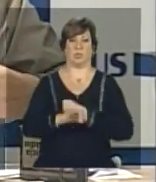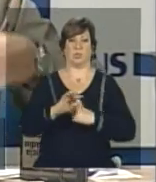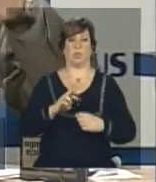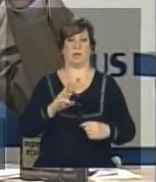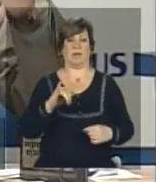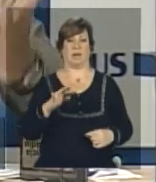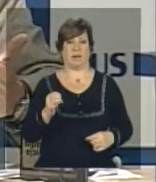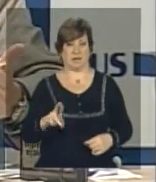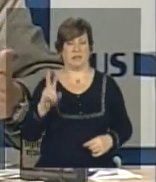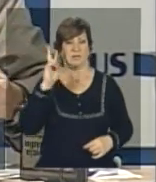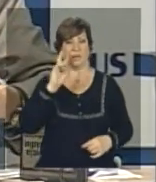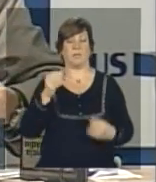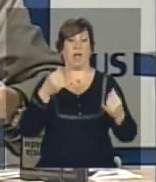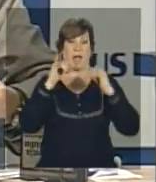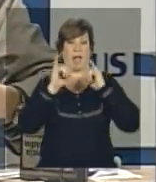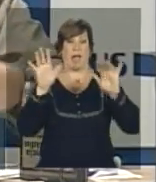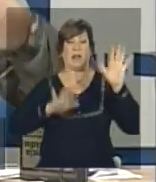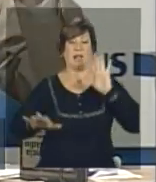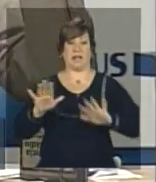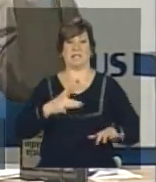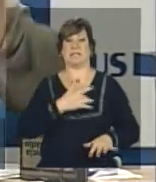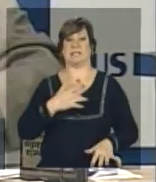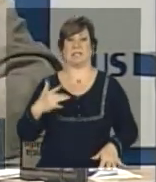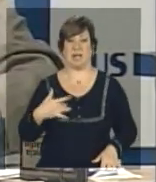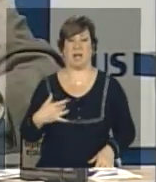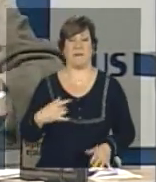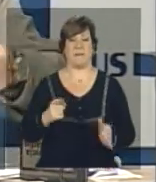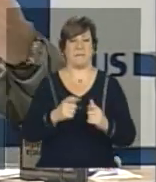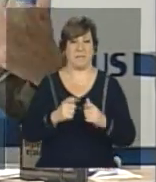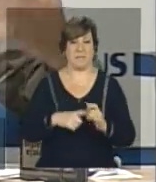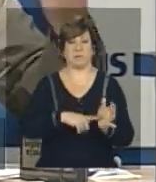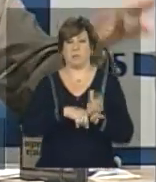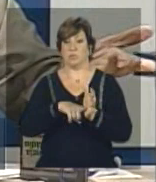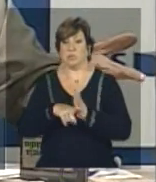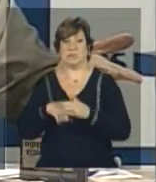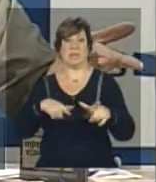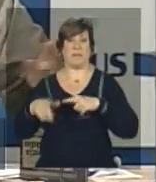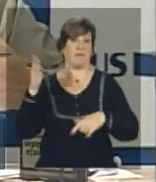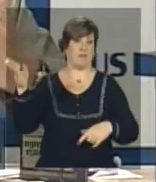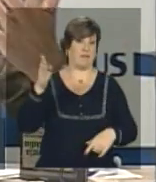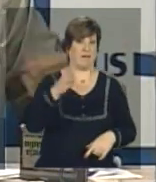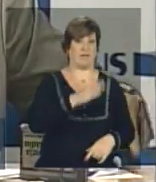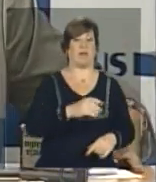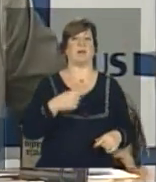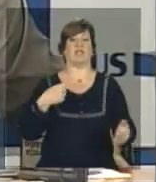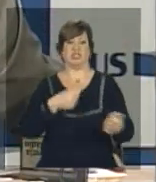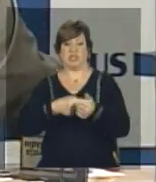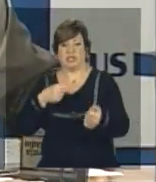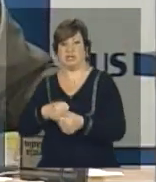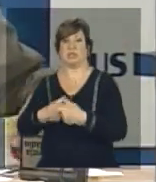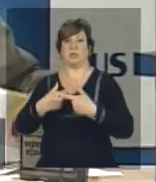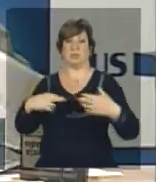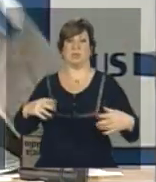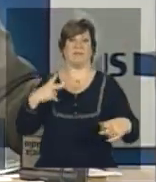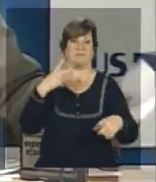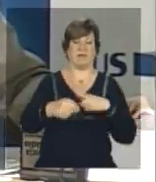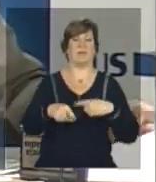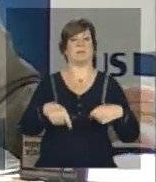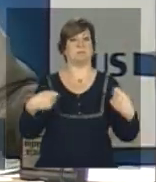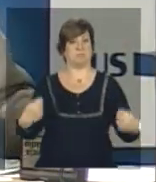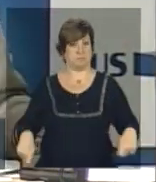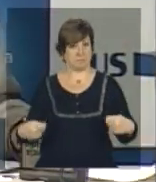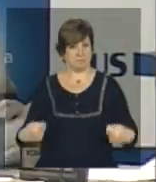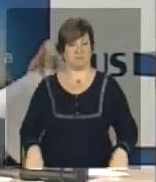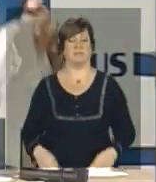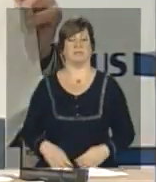de dengue, alerta as unidades de saúde, vê o trabalho de campo, porque pode estar havendo mesmo um incremento da transmissão de dengue